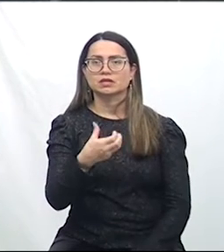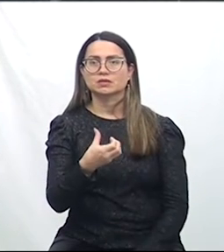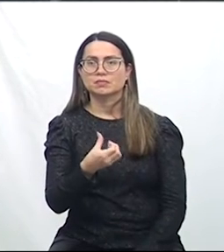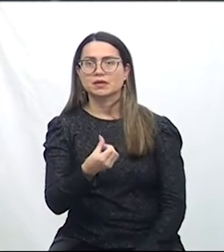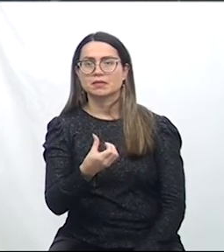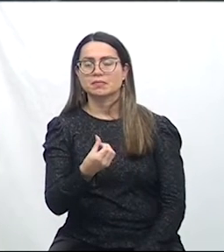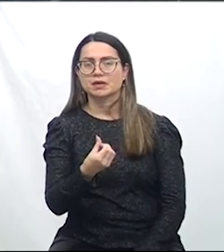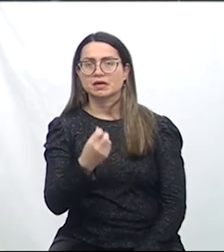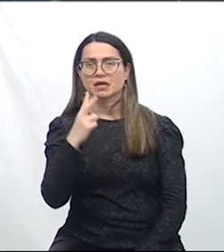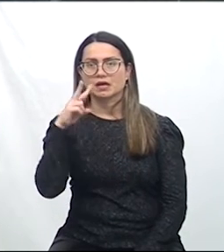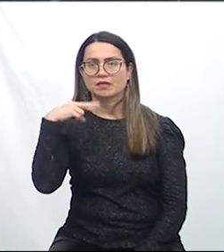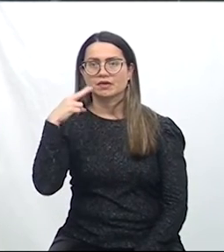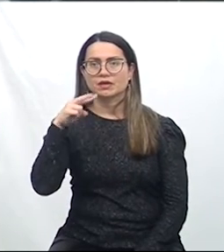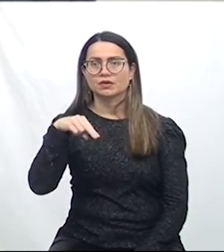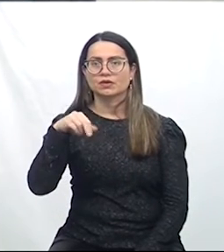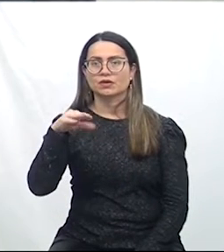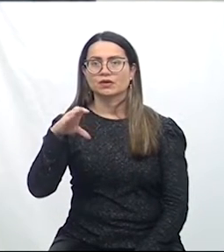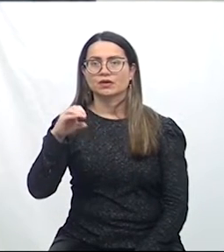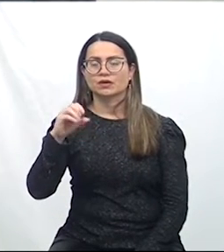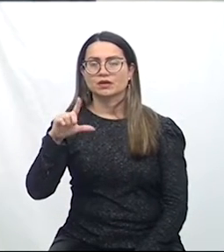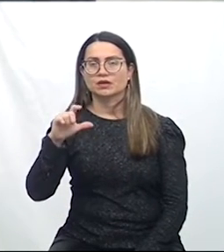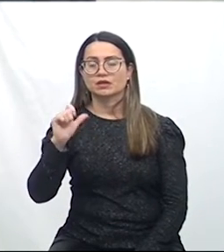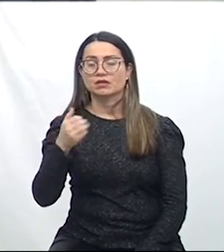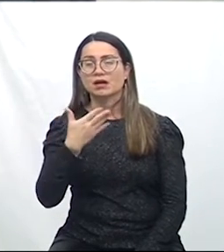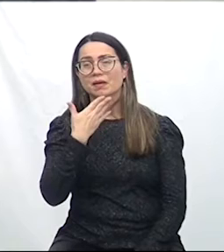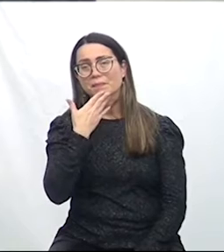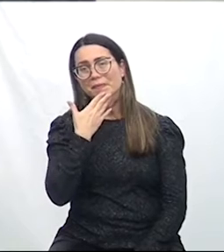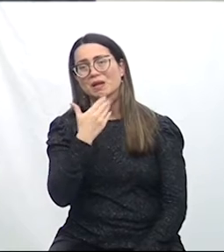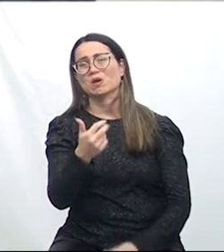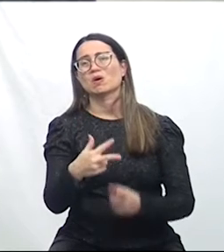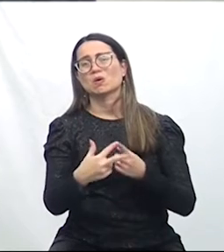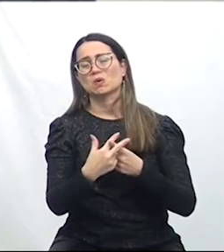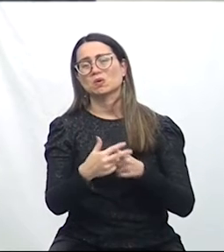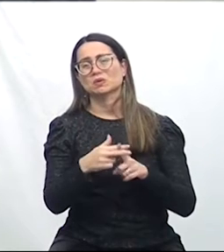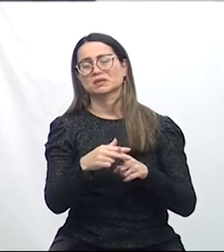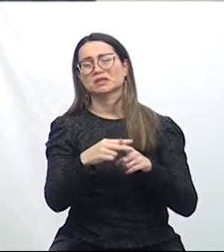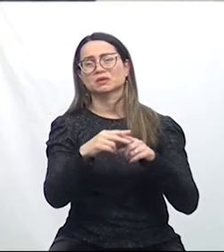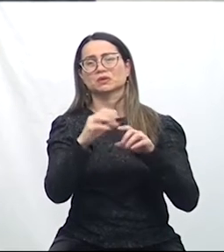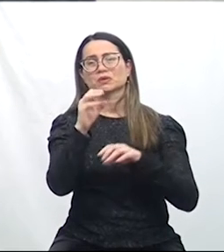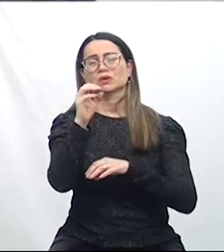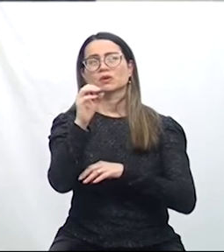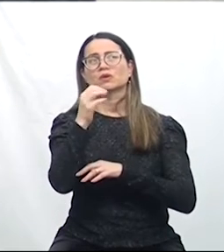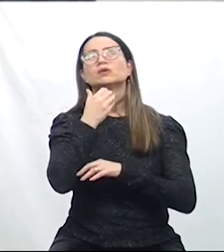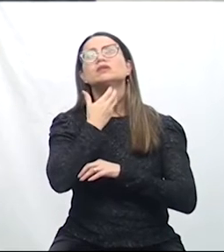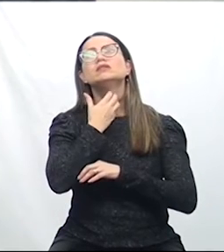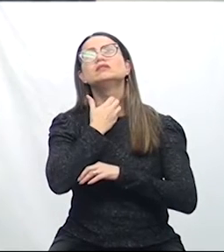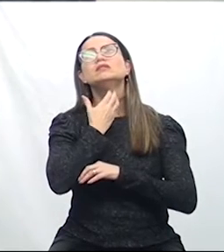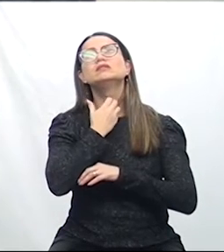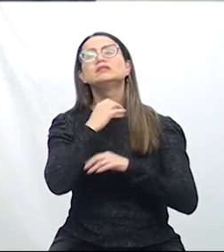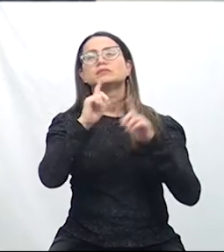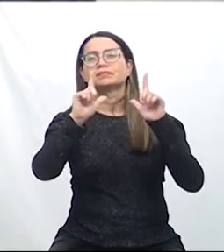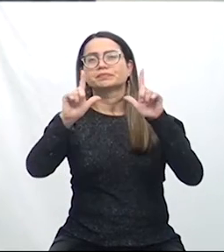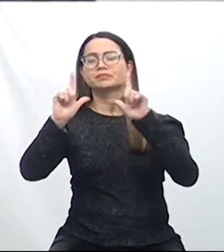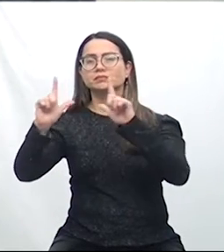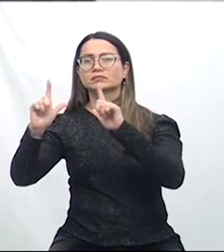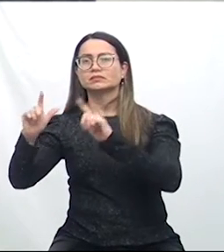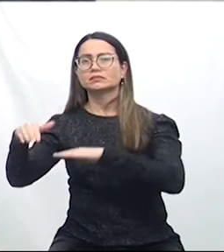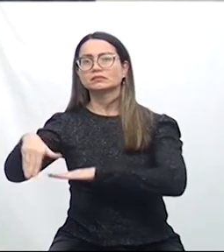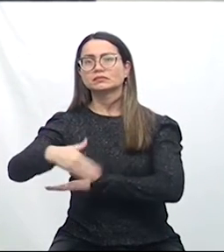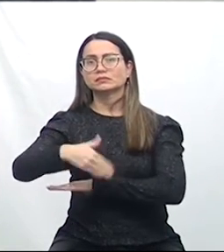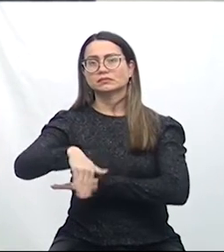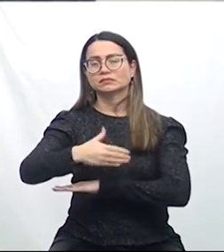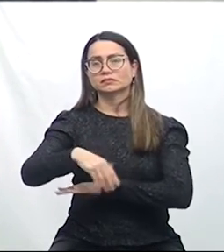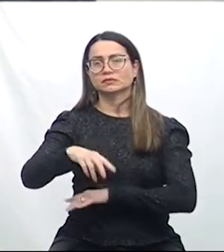vereador Nicola Martins, melhorias na sinalização horizontal e vertical do cruzamento das ruas Victor Meirelles e agrimensor Casimiro Milioli,